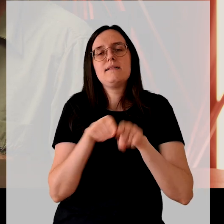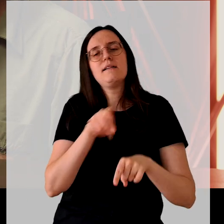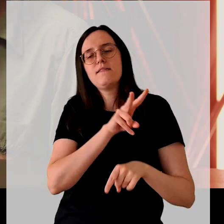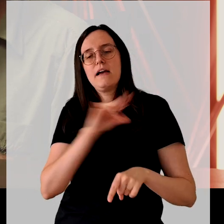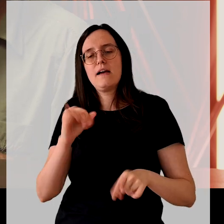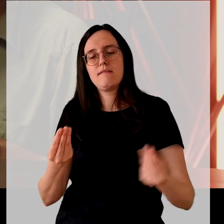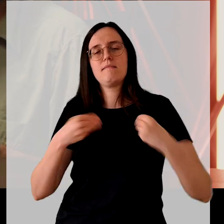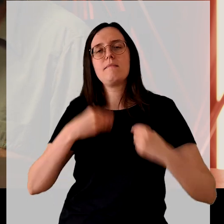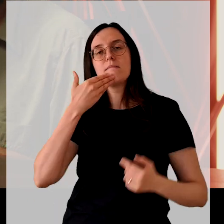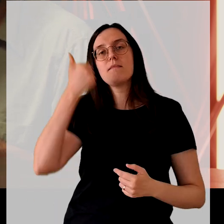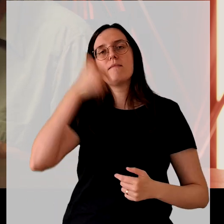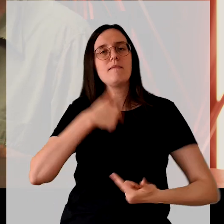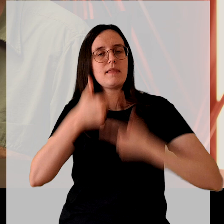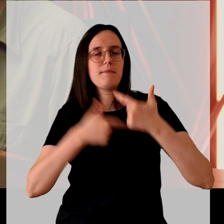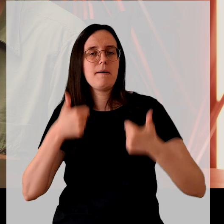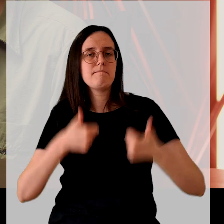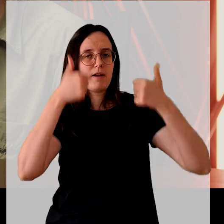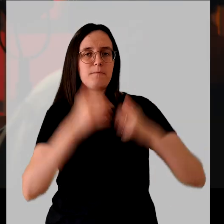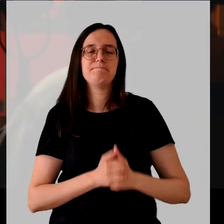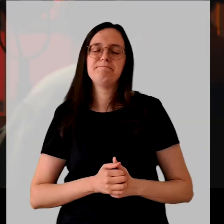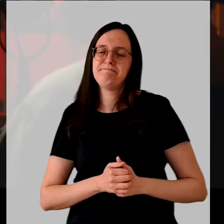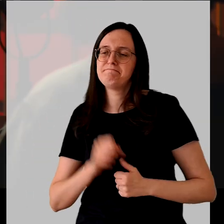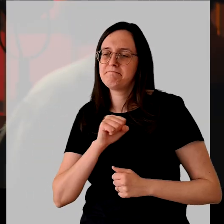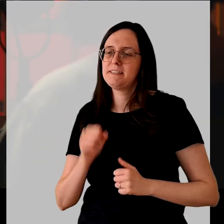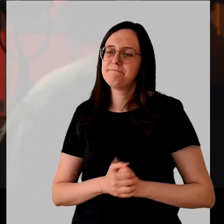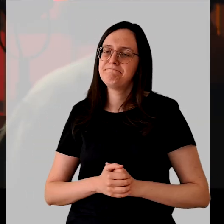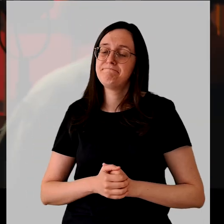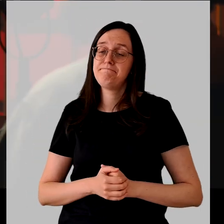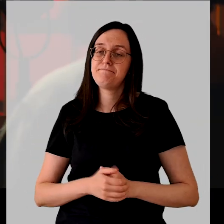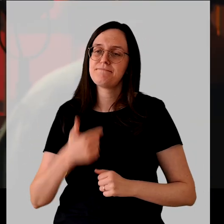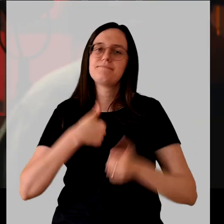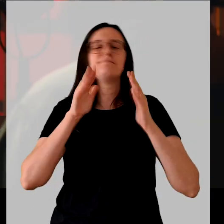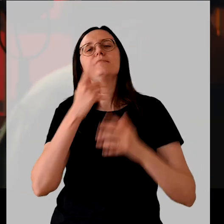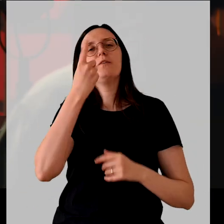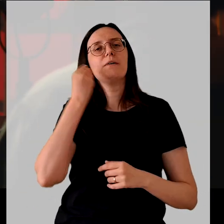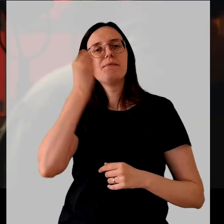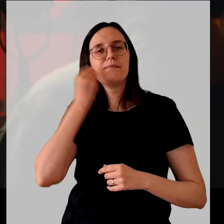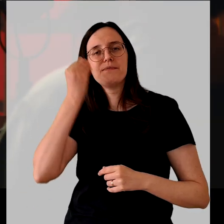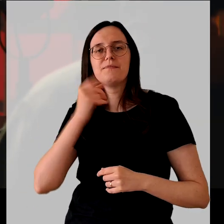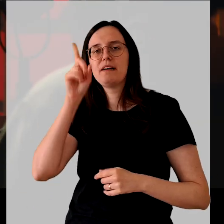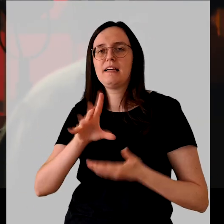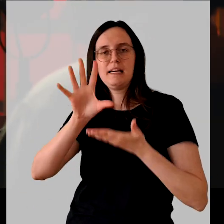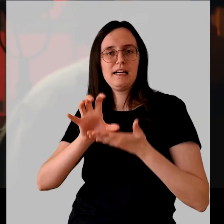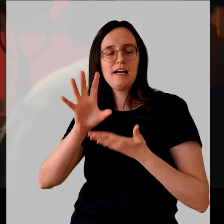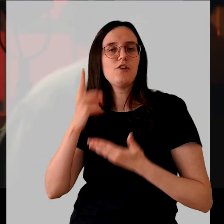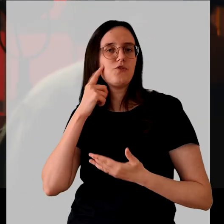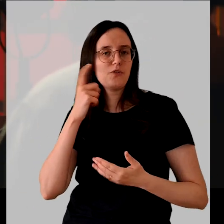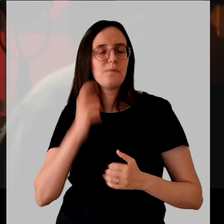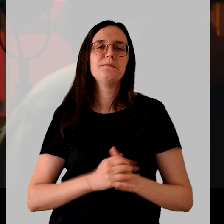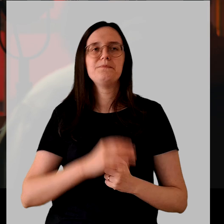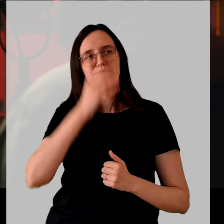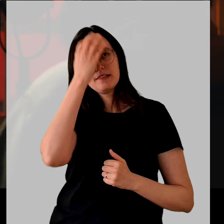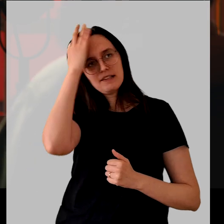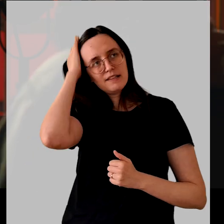e vão fazendo eu ser melhor, fazer meu trabalho melhor. Que massa. Eu tive uma experiência com captação de